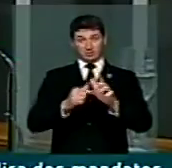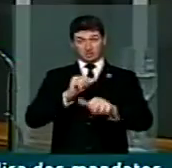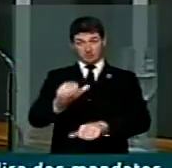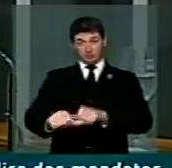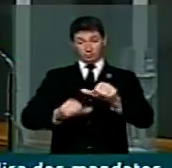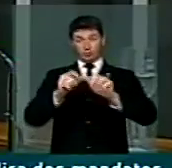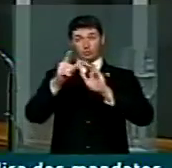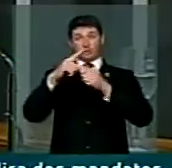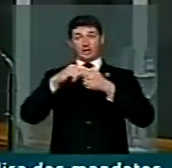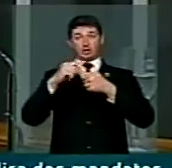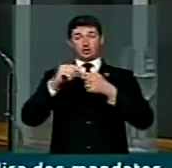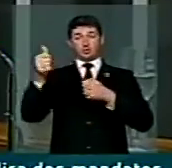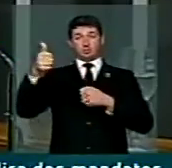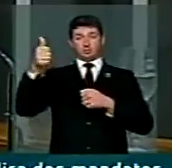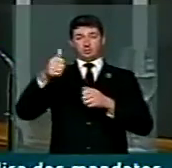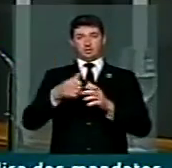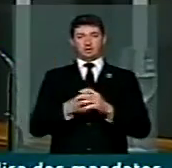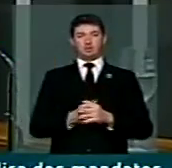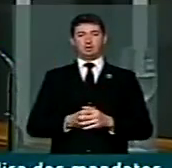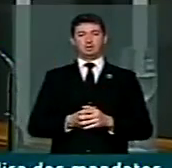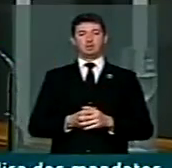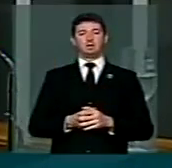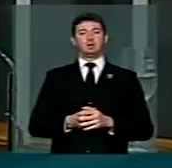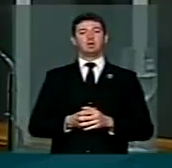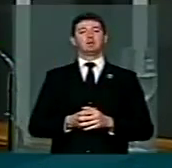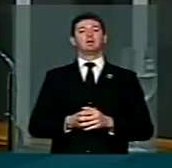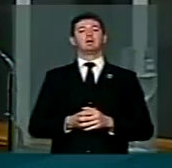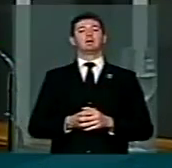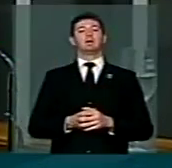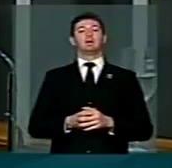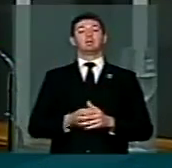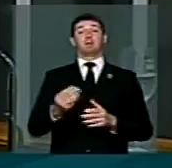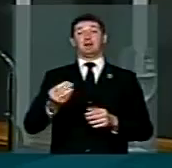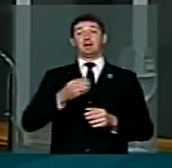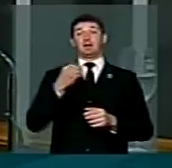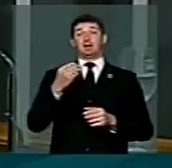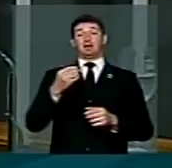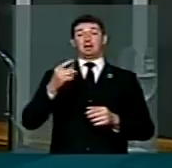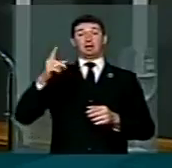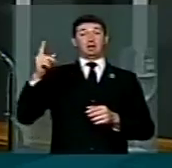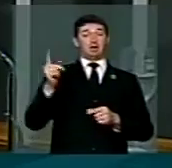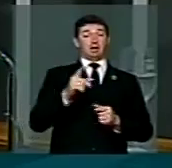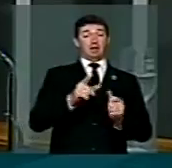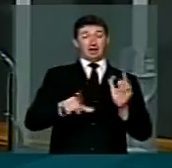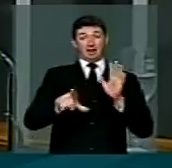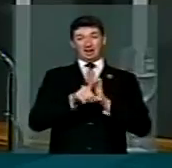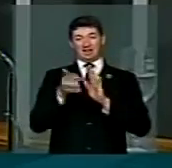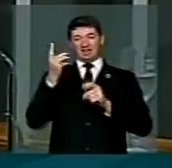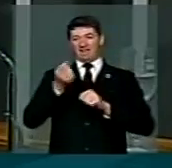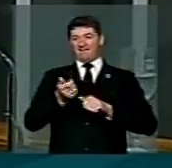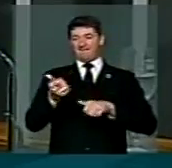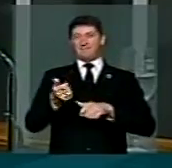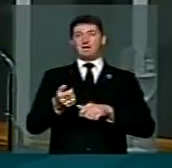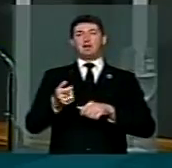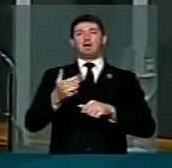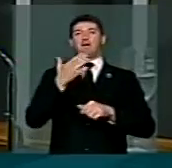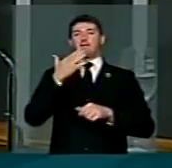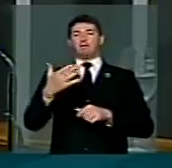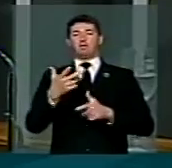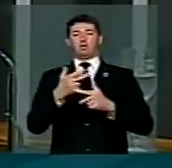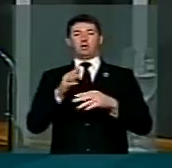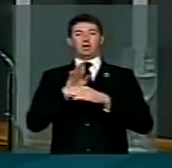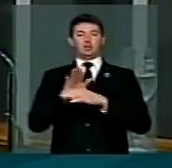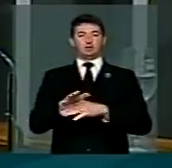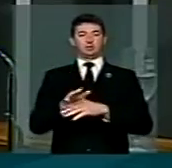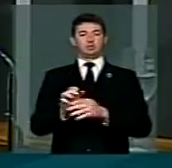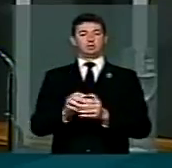altera o artigo 1º para isentar dos benefícios da lei os favores,